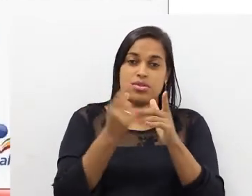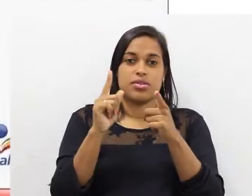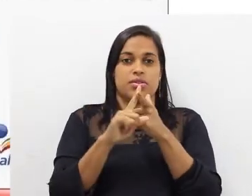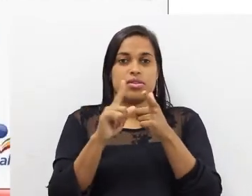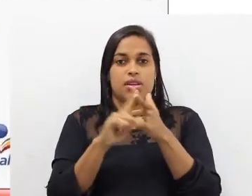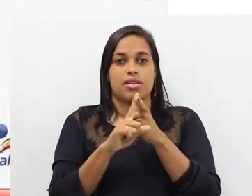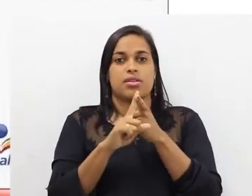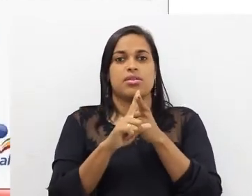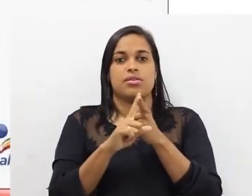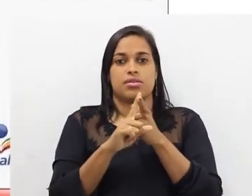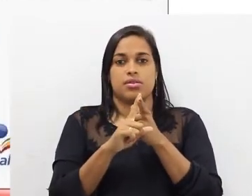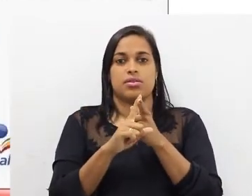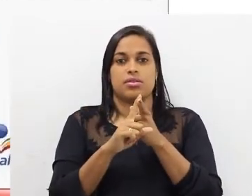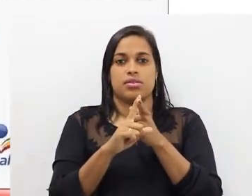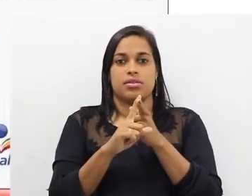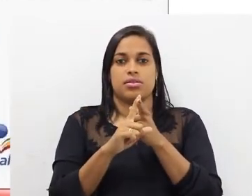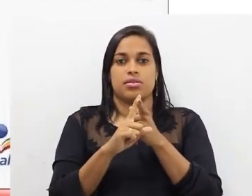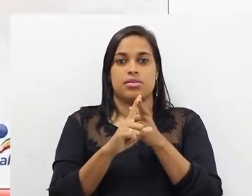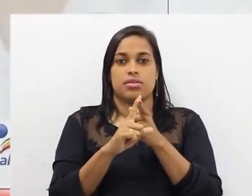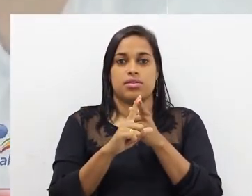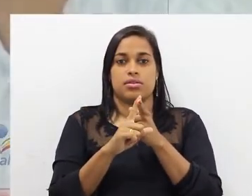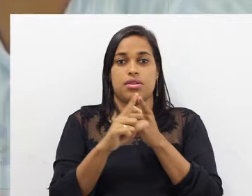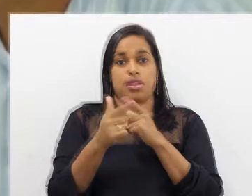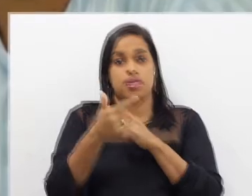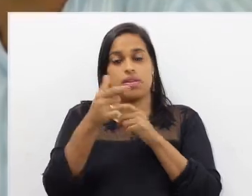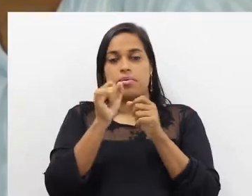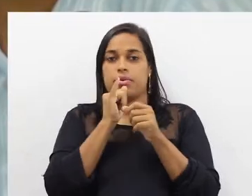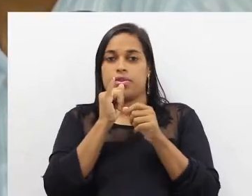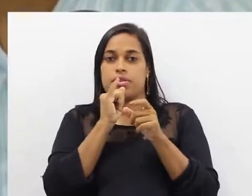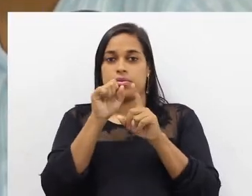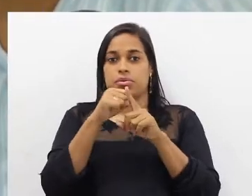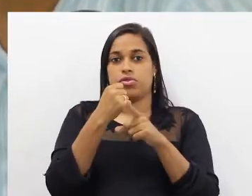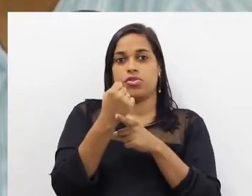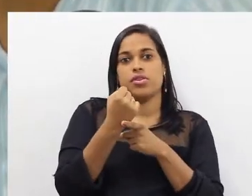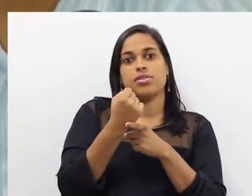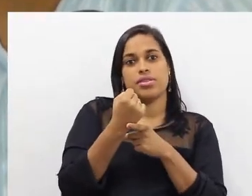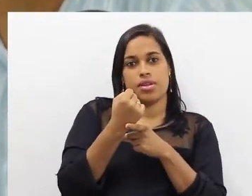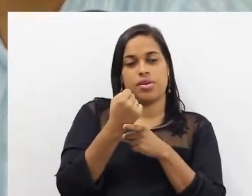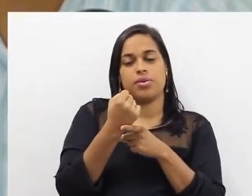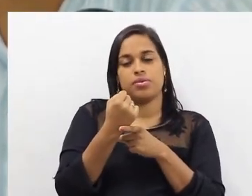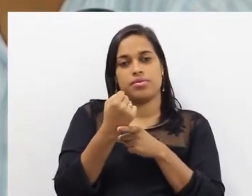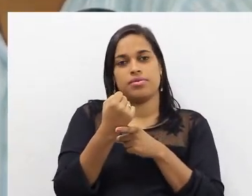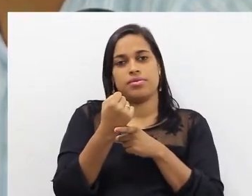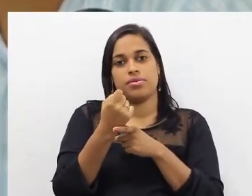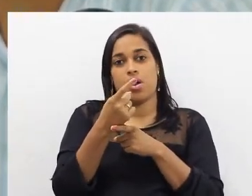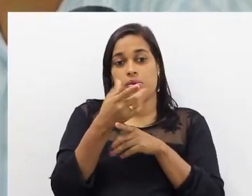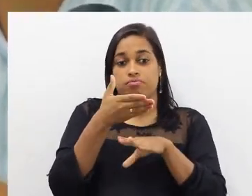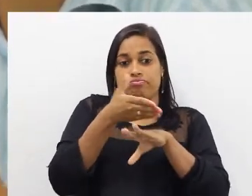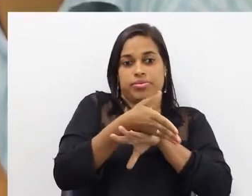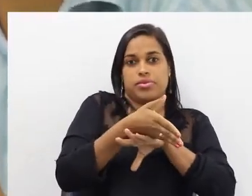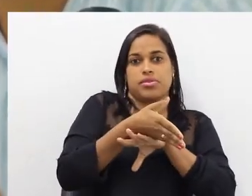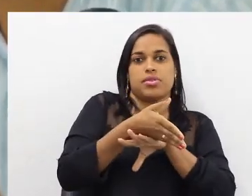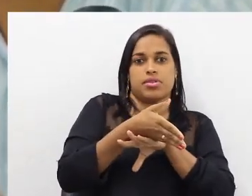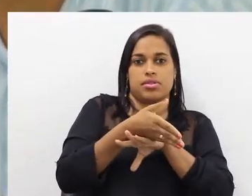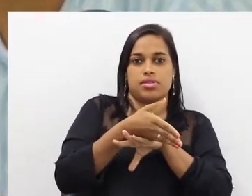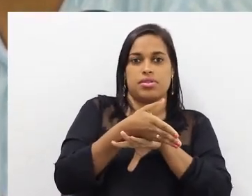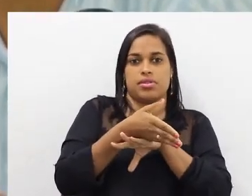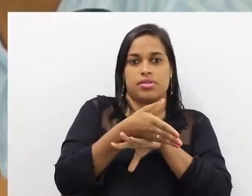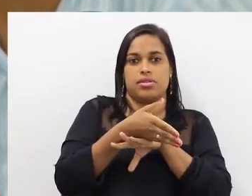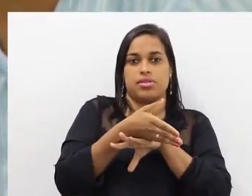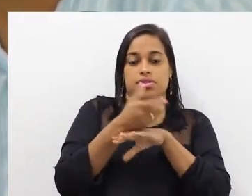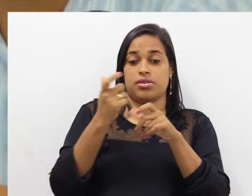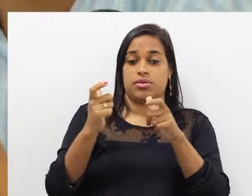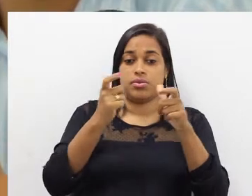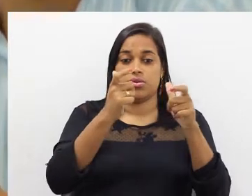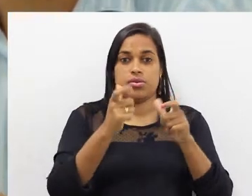está muito em moda por causa das redes sociais. Então, quando você entra numa determinada rede social